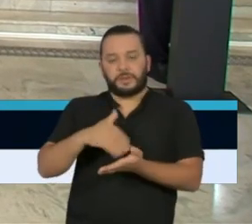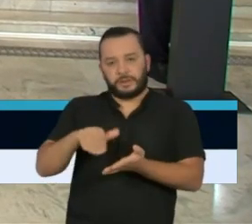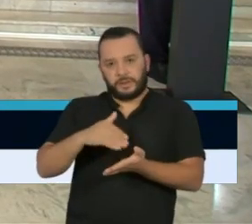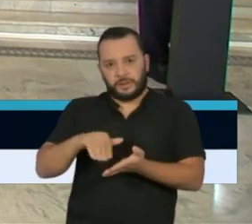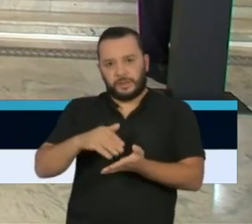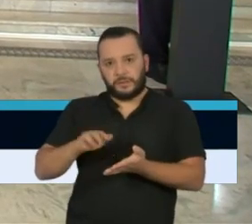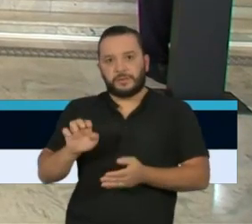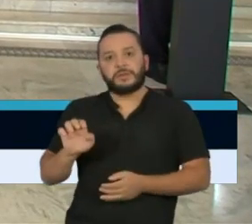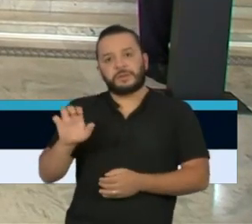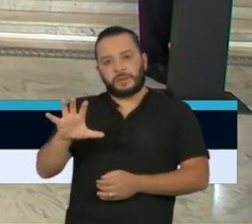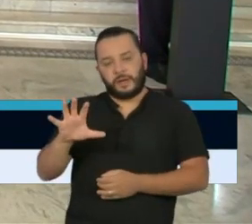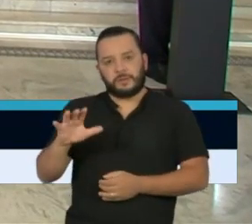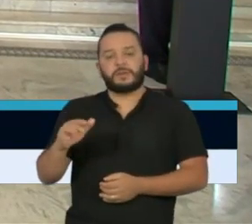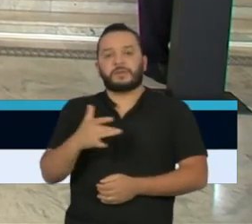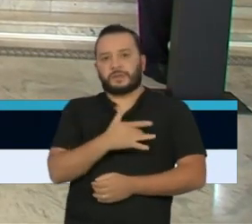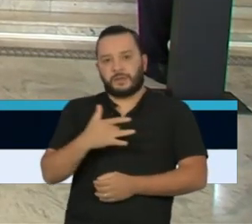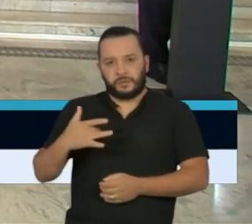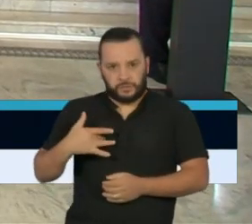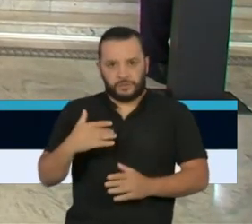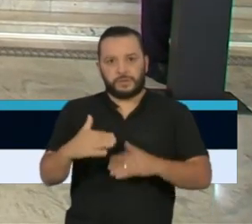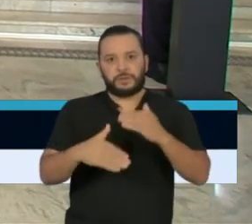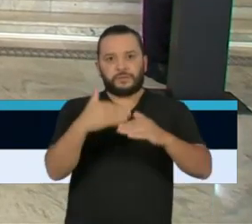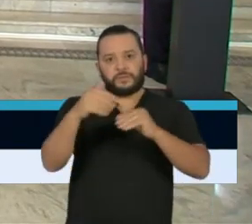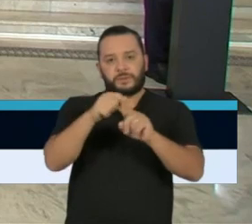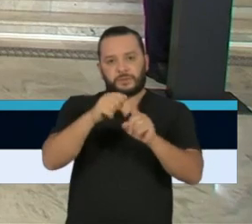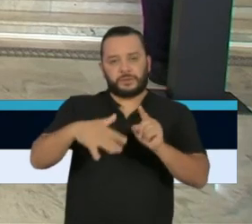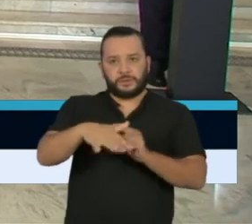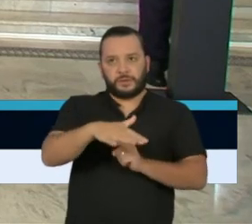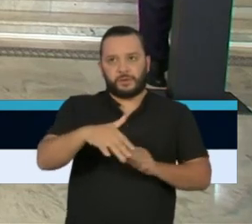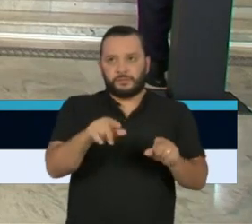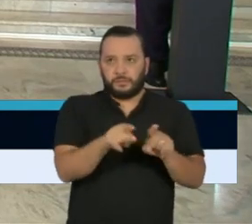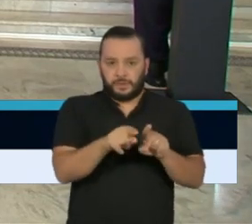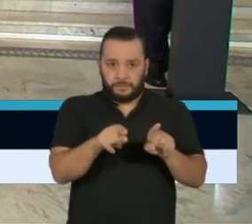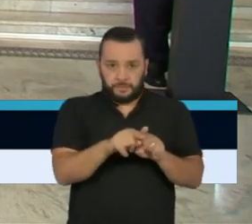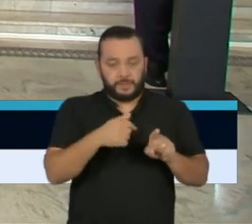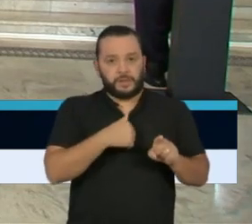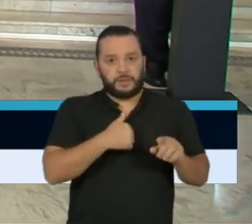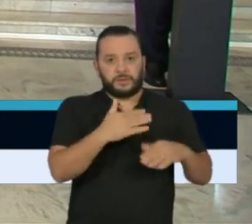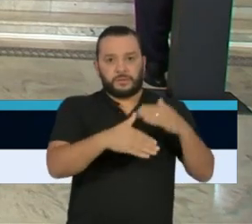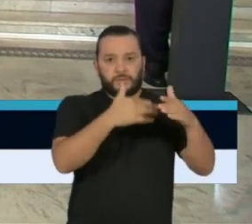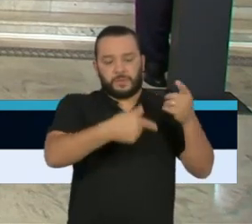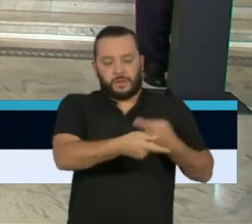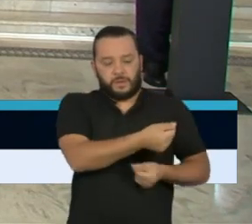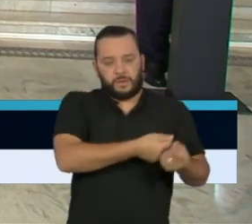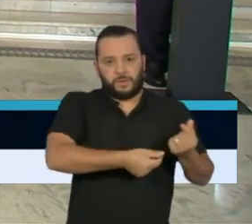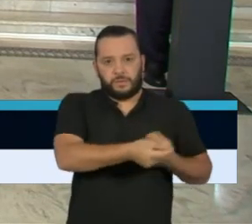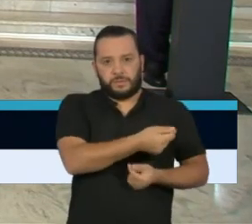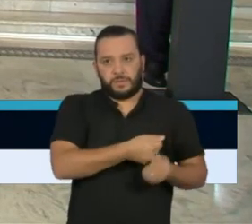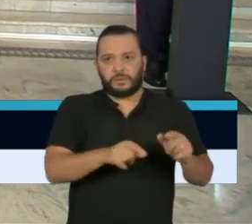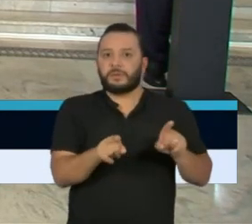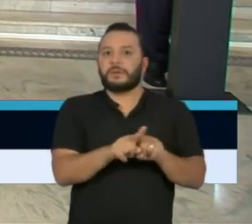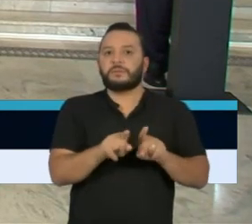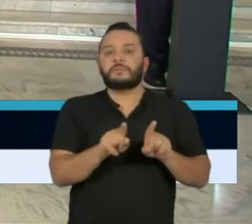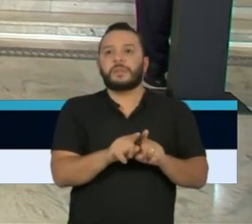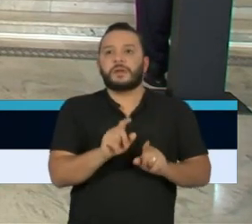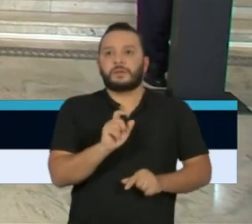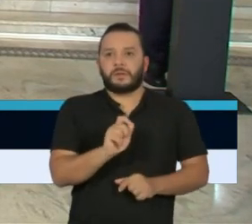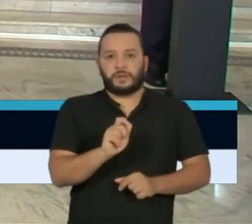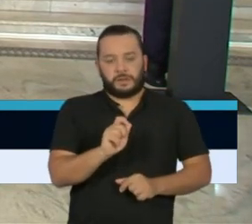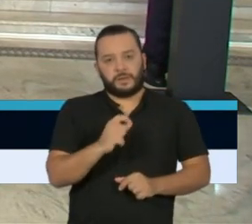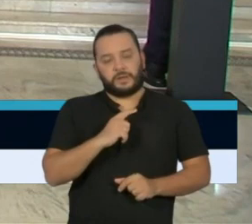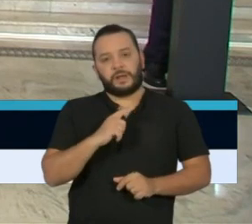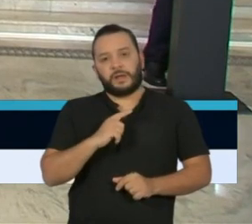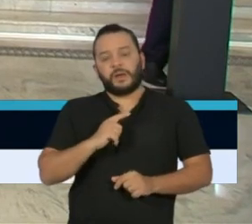da Saúde, do Desenvolvimento Social, do Desenvolvimento Econômico e também com o chefe do Centro